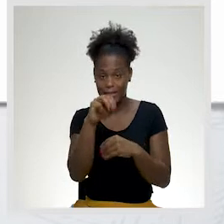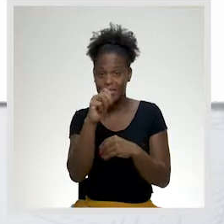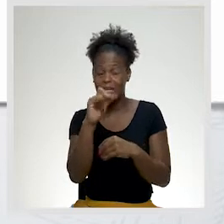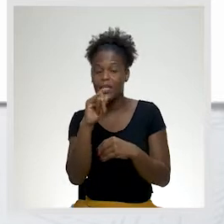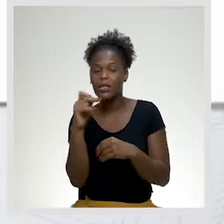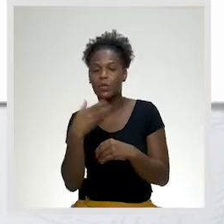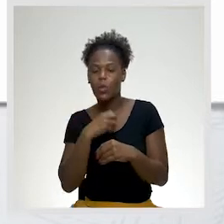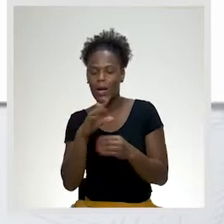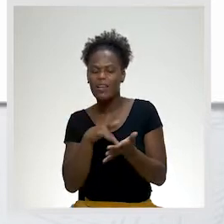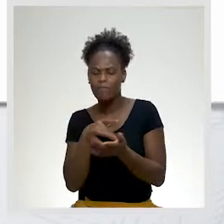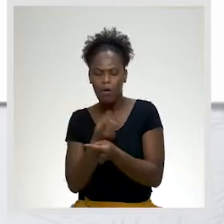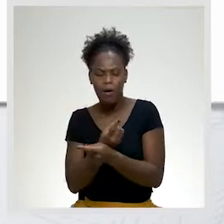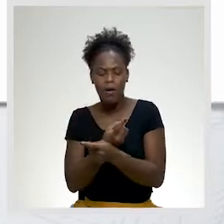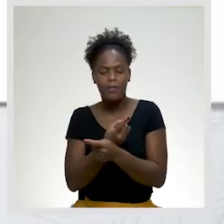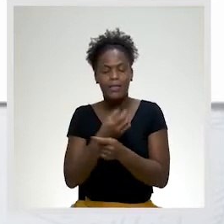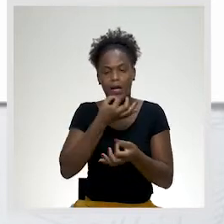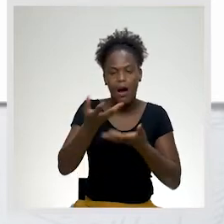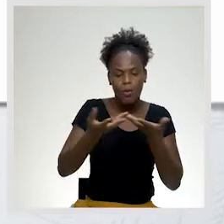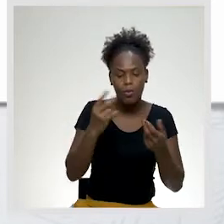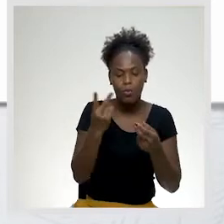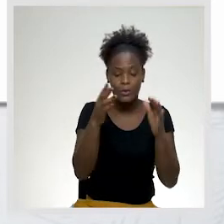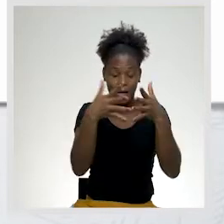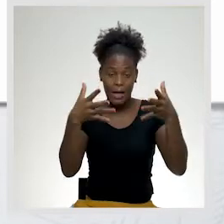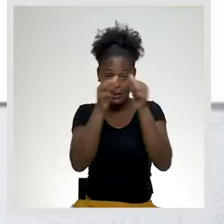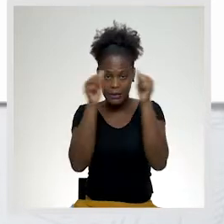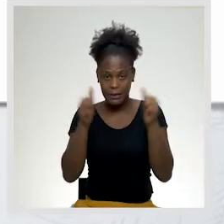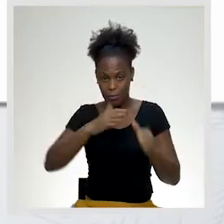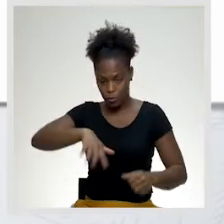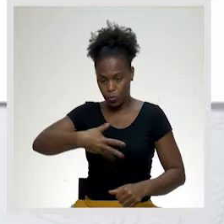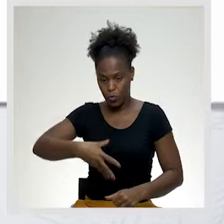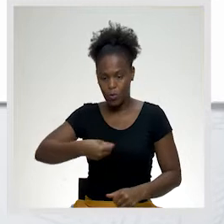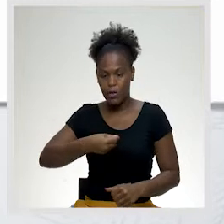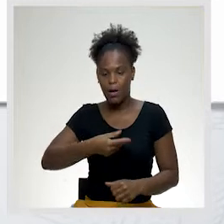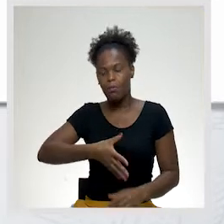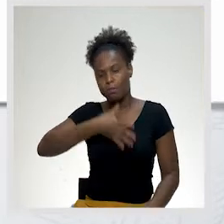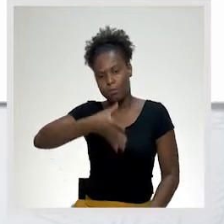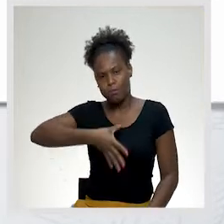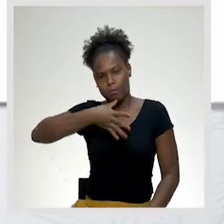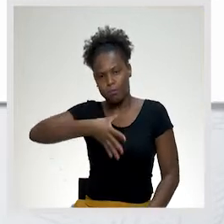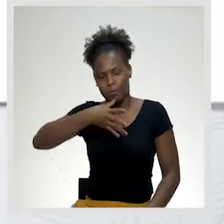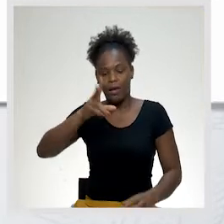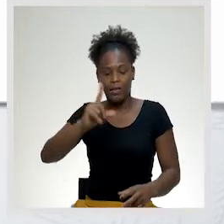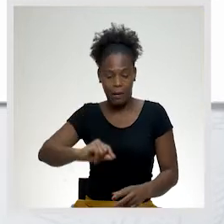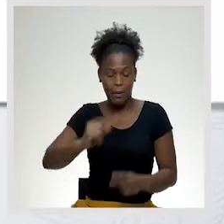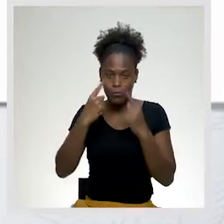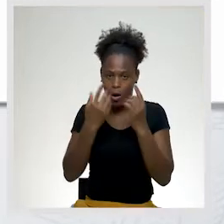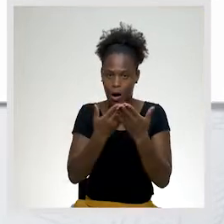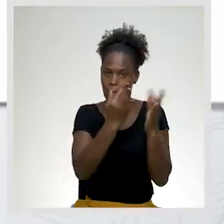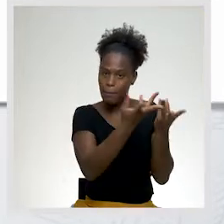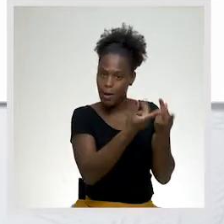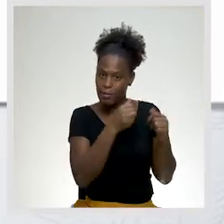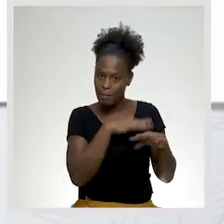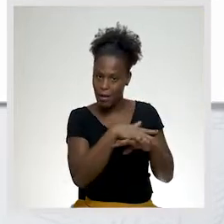Diálogo sobre os dois grandes sistemas do mundo, Discursos e demonstrações